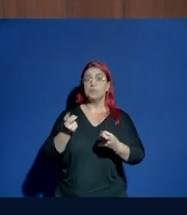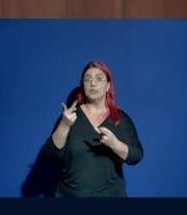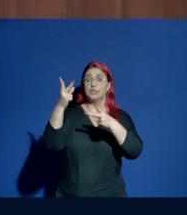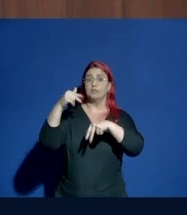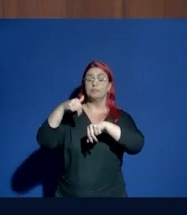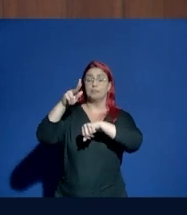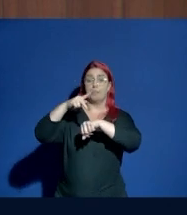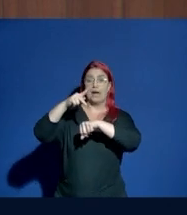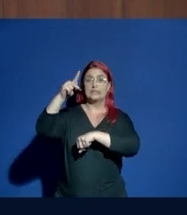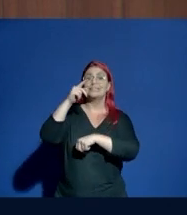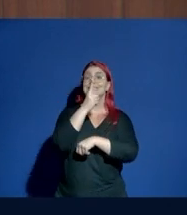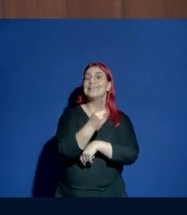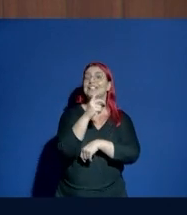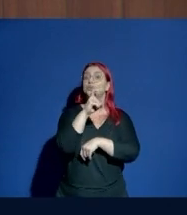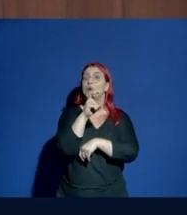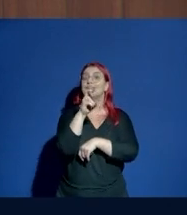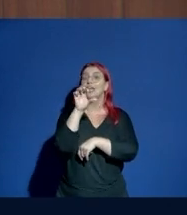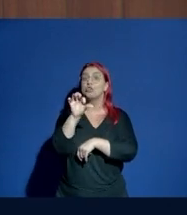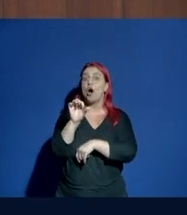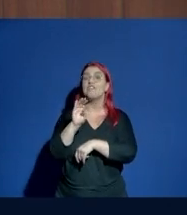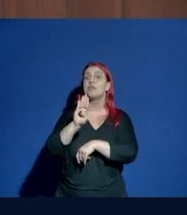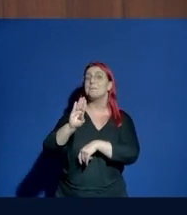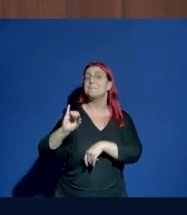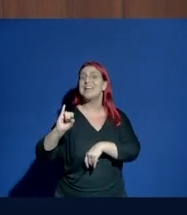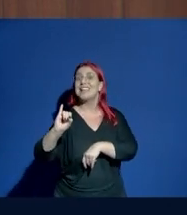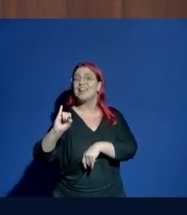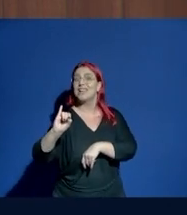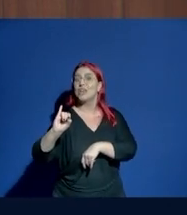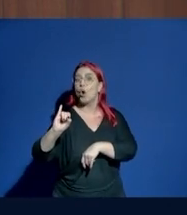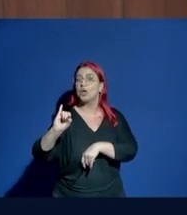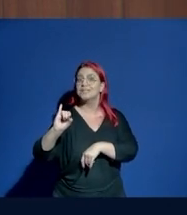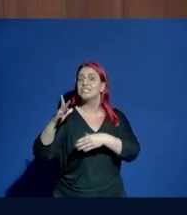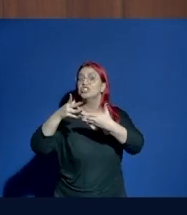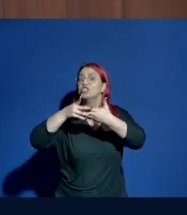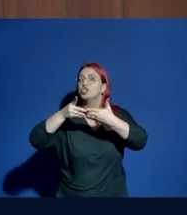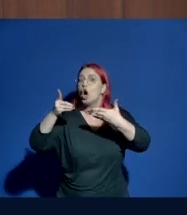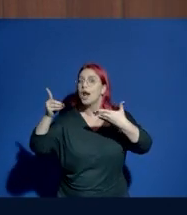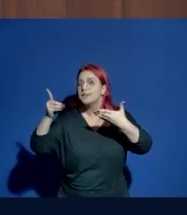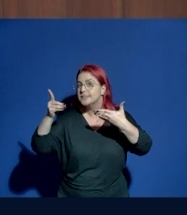de 159 Bilhões de Dólares